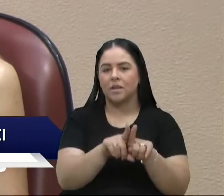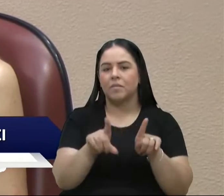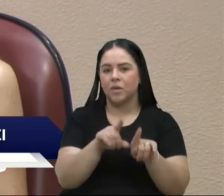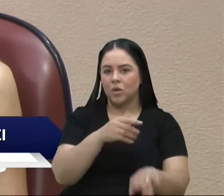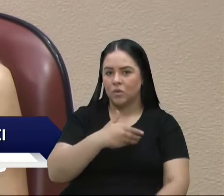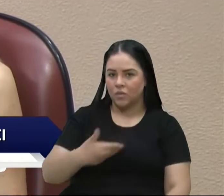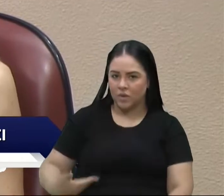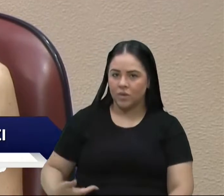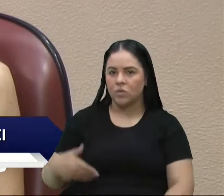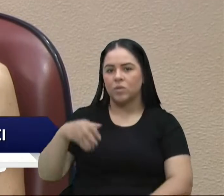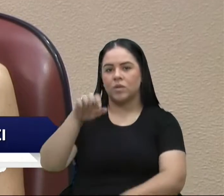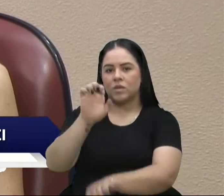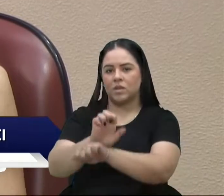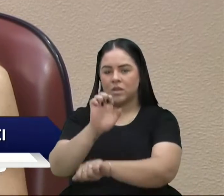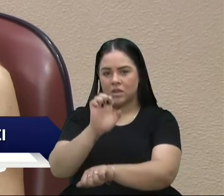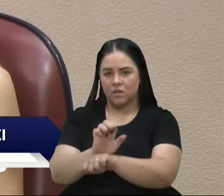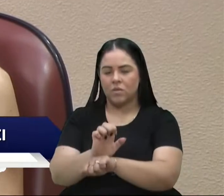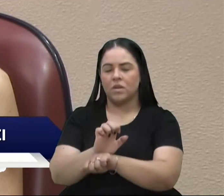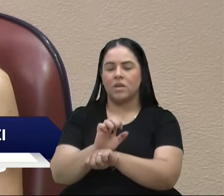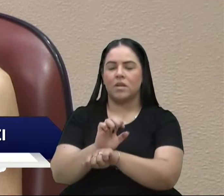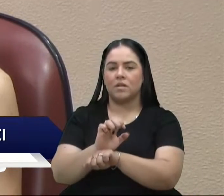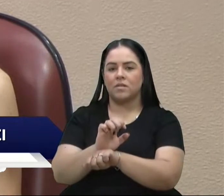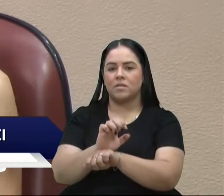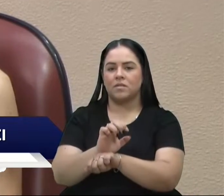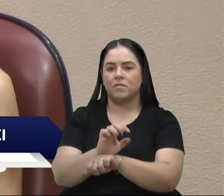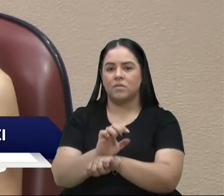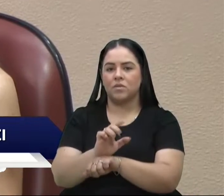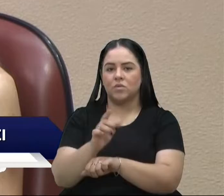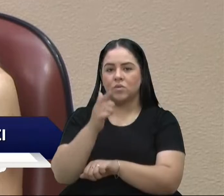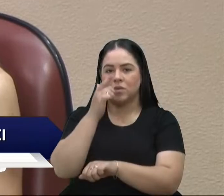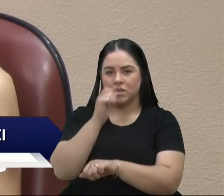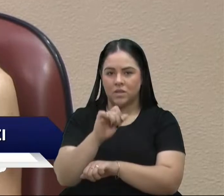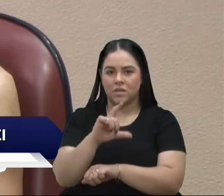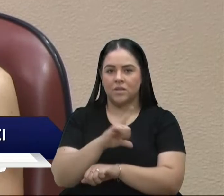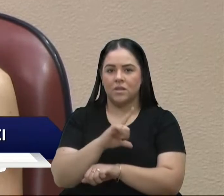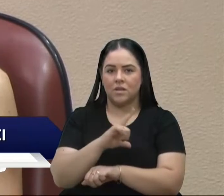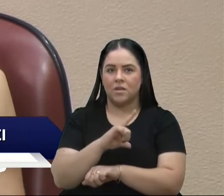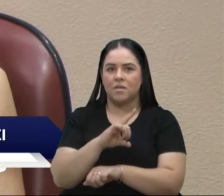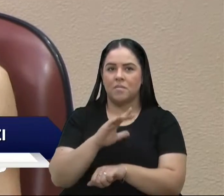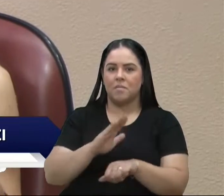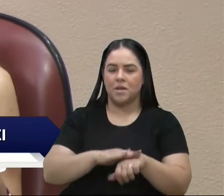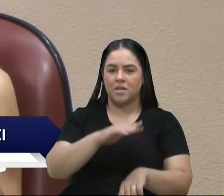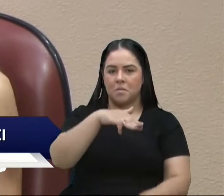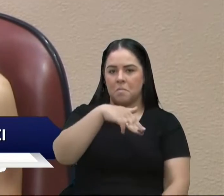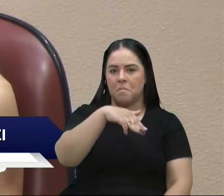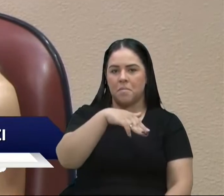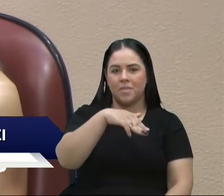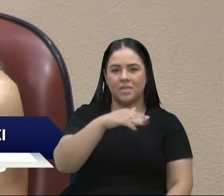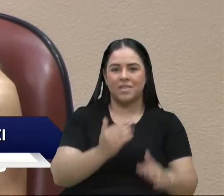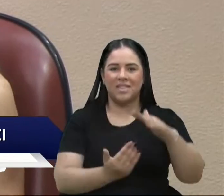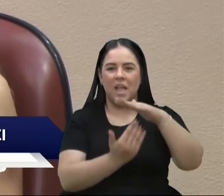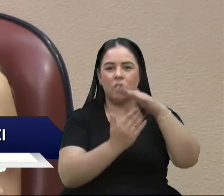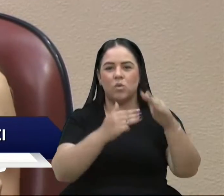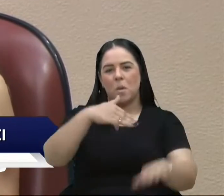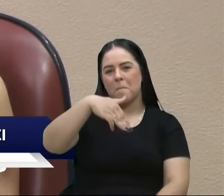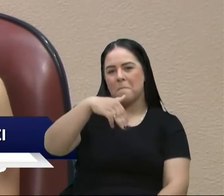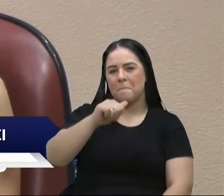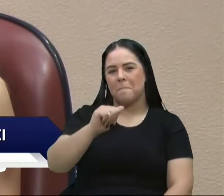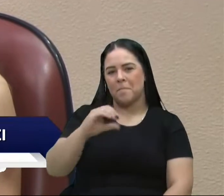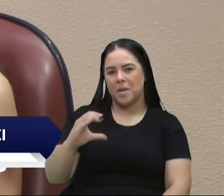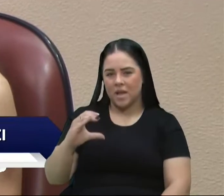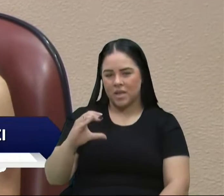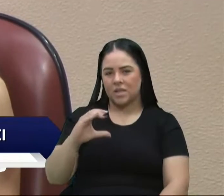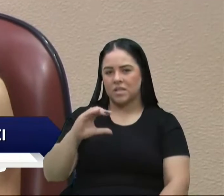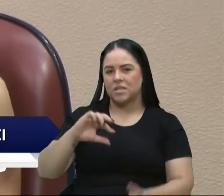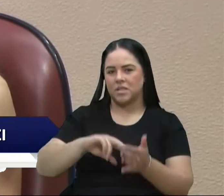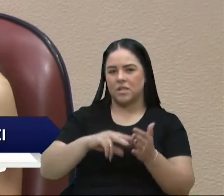governo do estado com relação à equalização do nosso teto MAC. O que é o teto MAC, pessoal? O teto